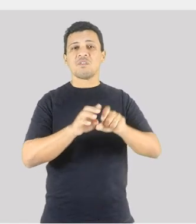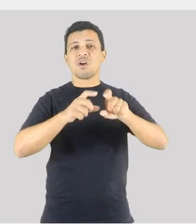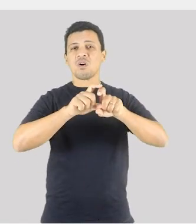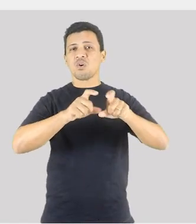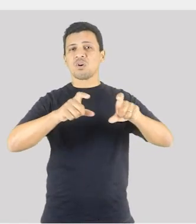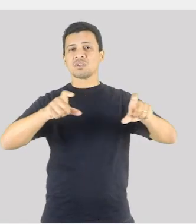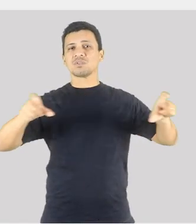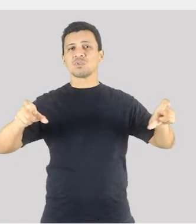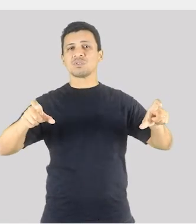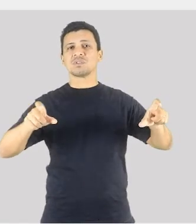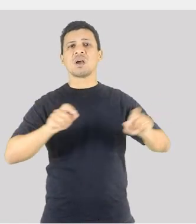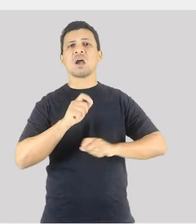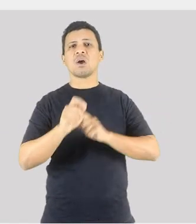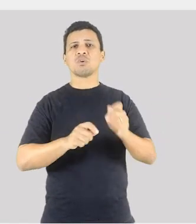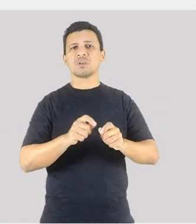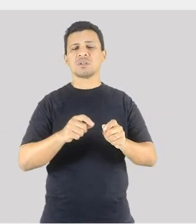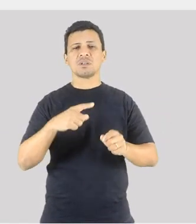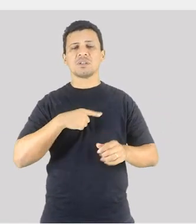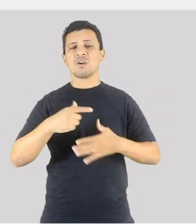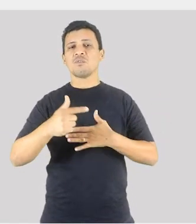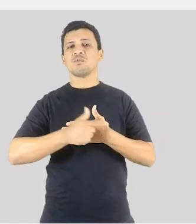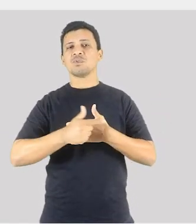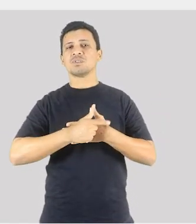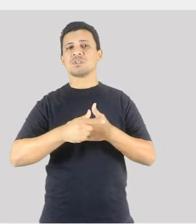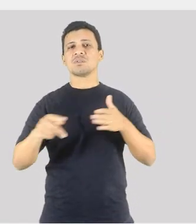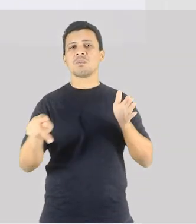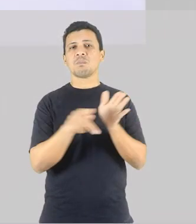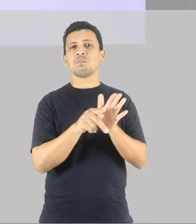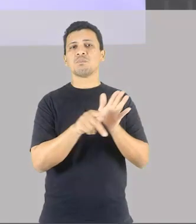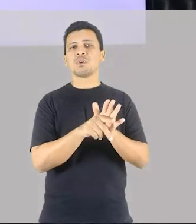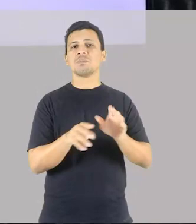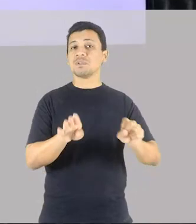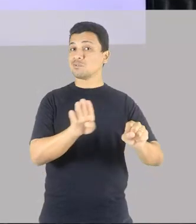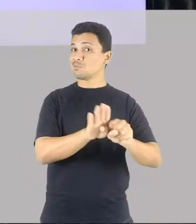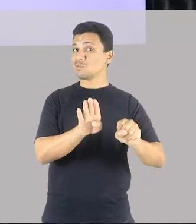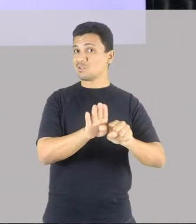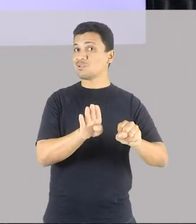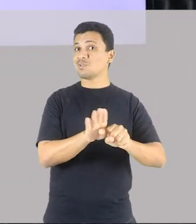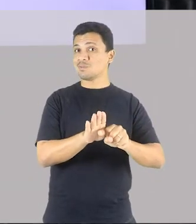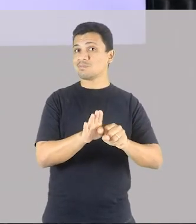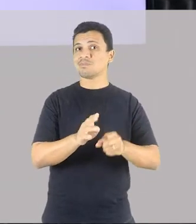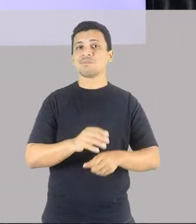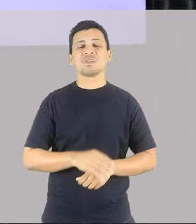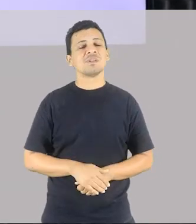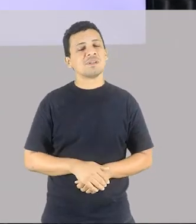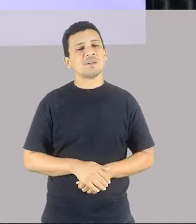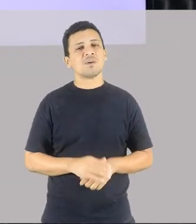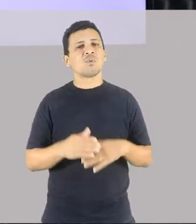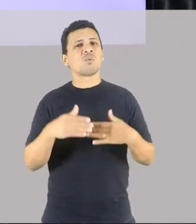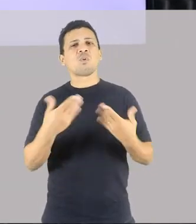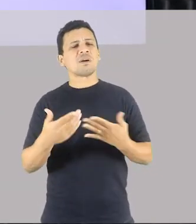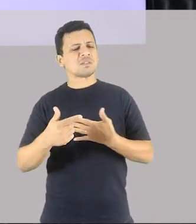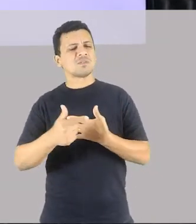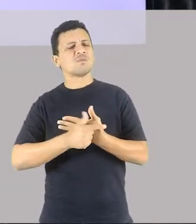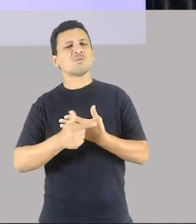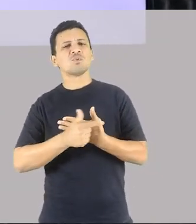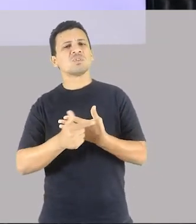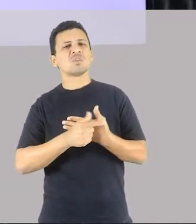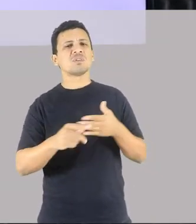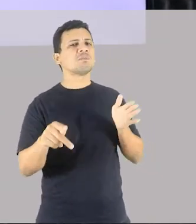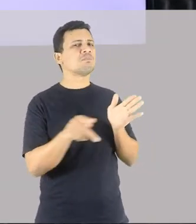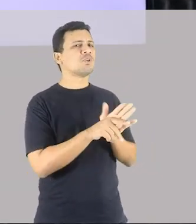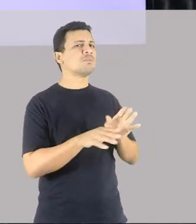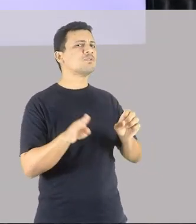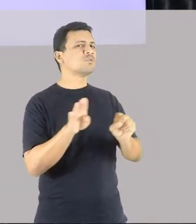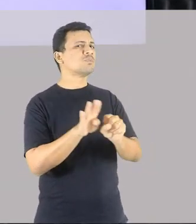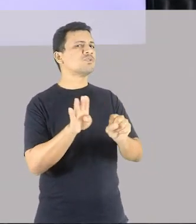está dizendo, elas vão exercer as funções próprias do substantivo, tá? E quais são as funções próprias do